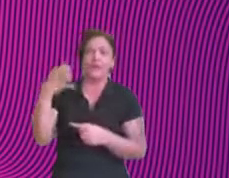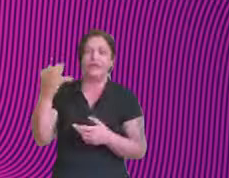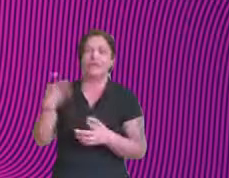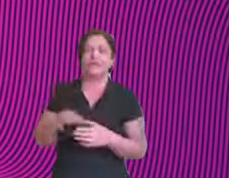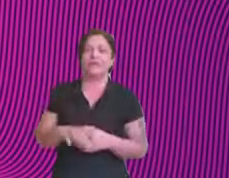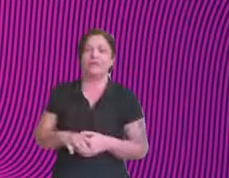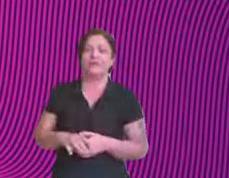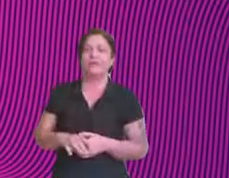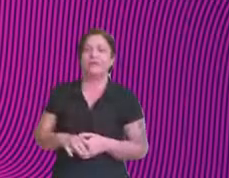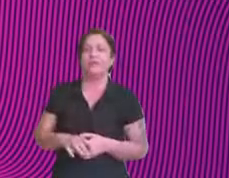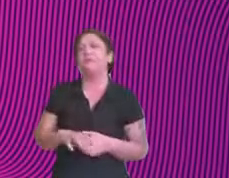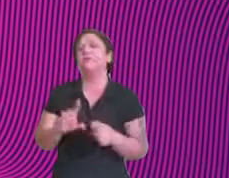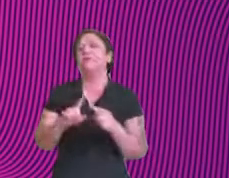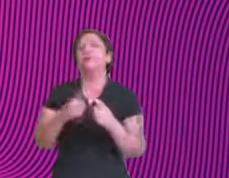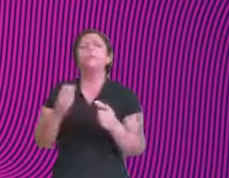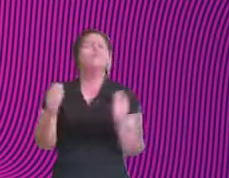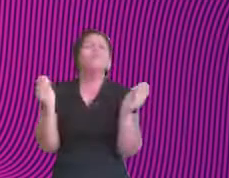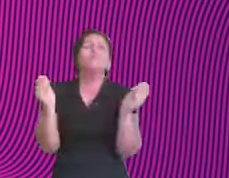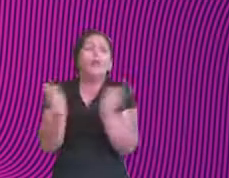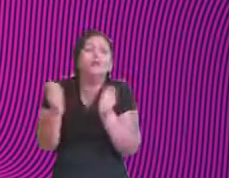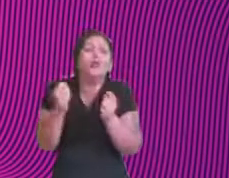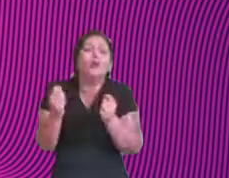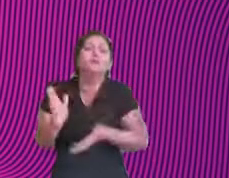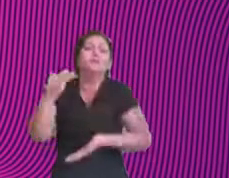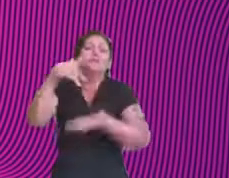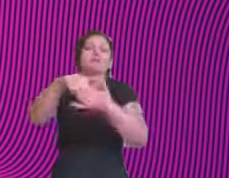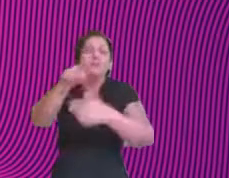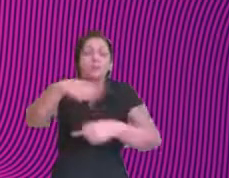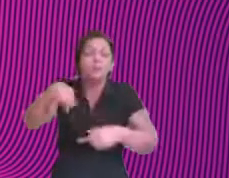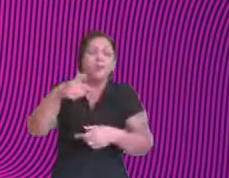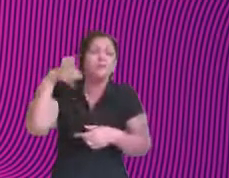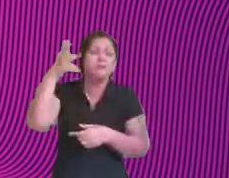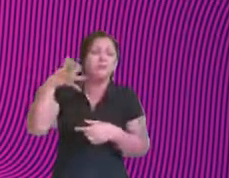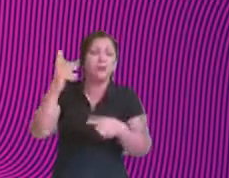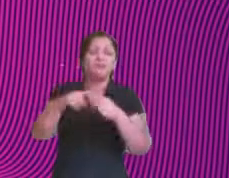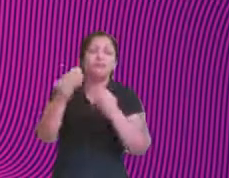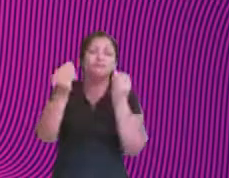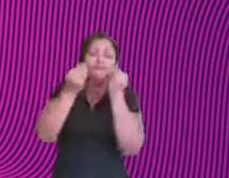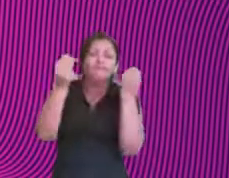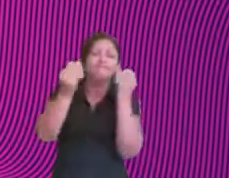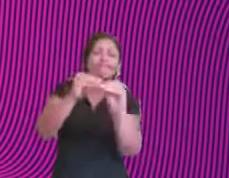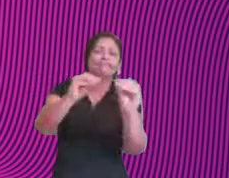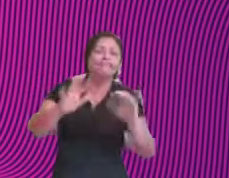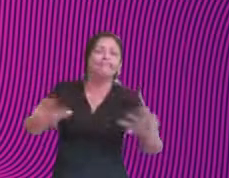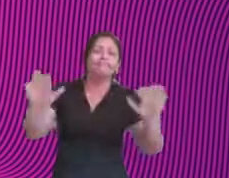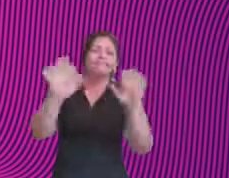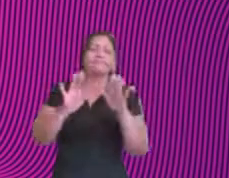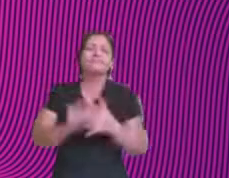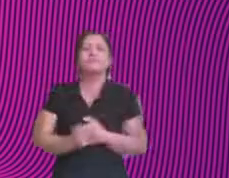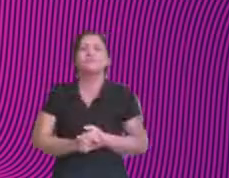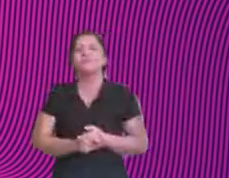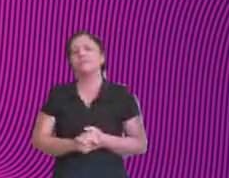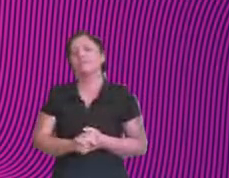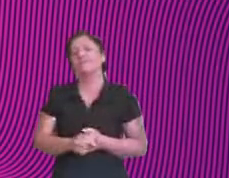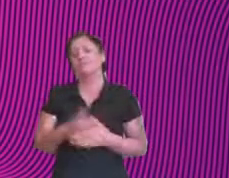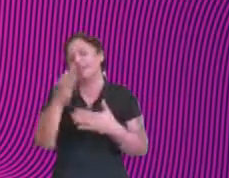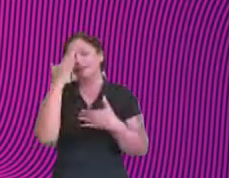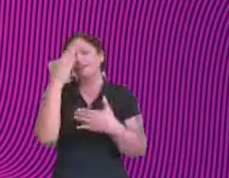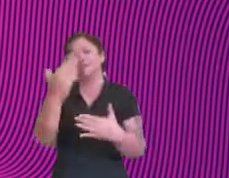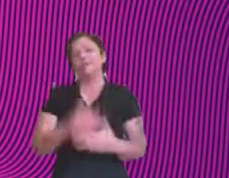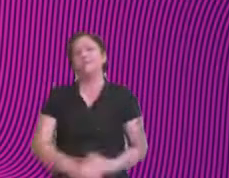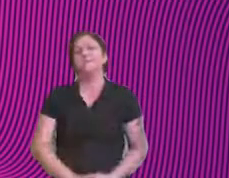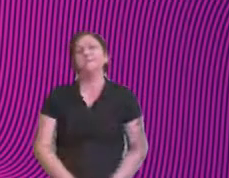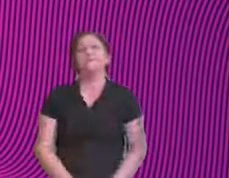participação. Adorei o convite, obrigado aí, bom caso para vocês. Um beijo para todo mundo. Obrigado.